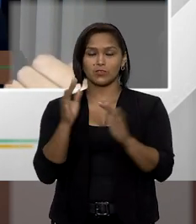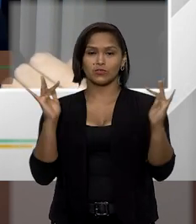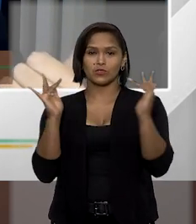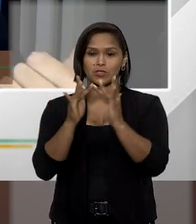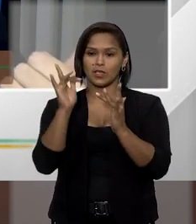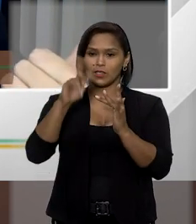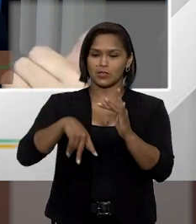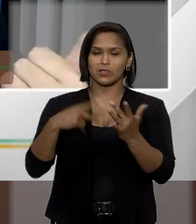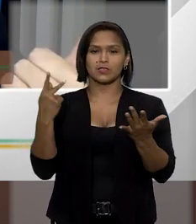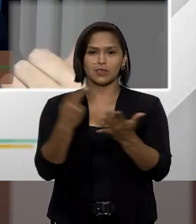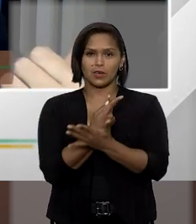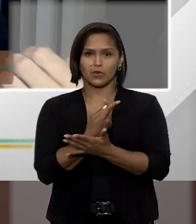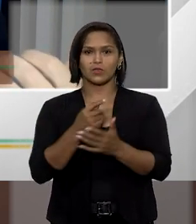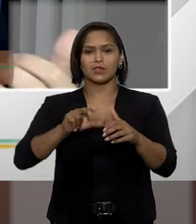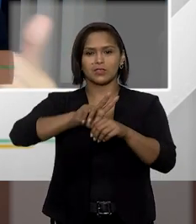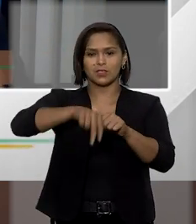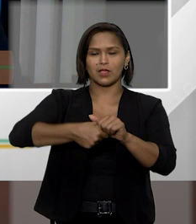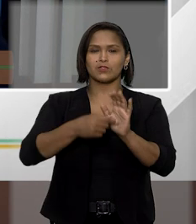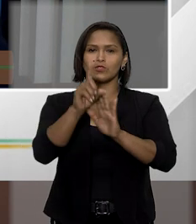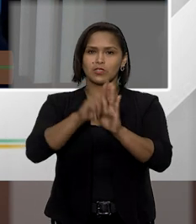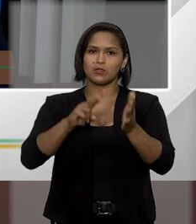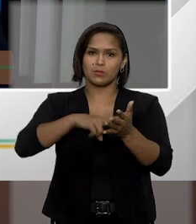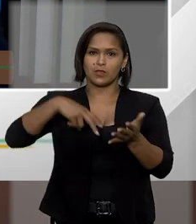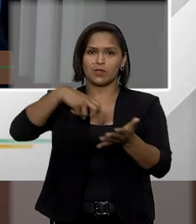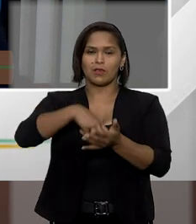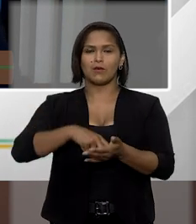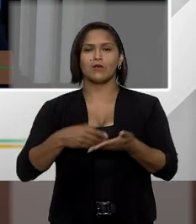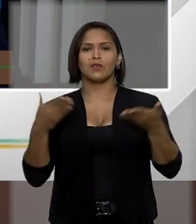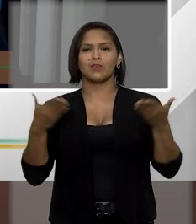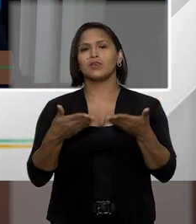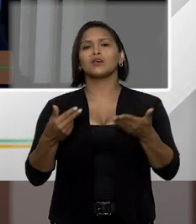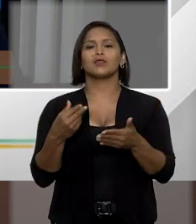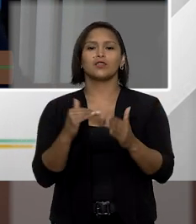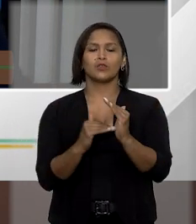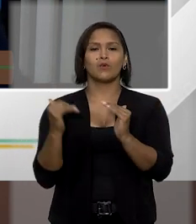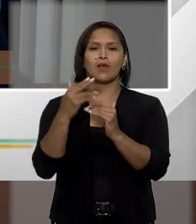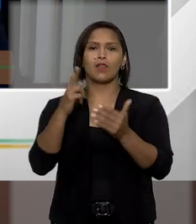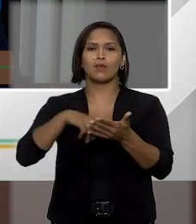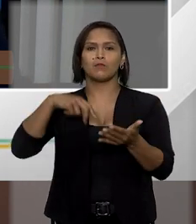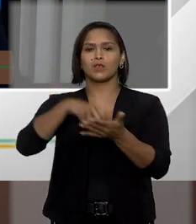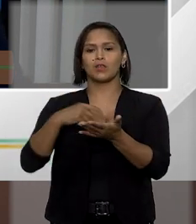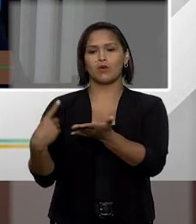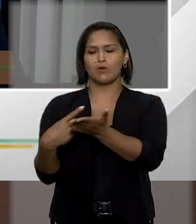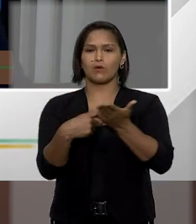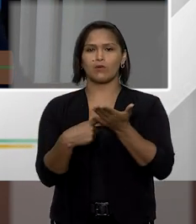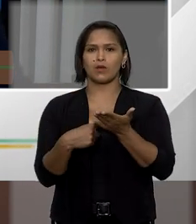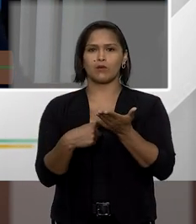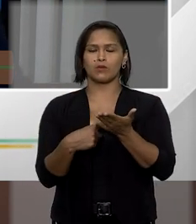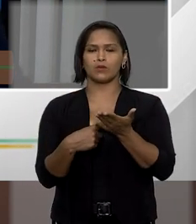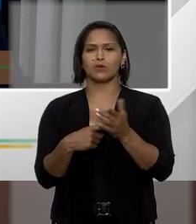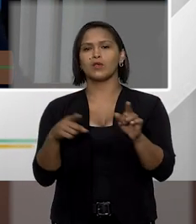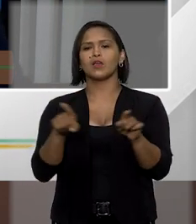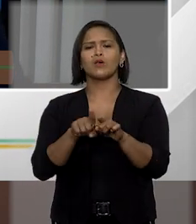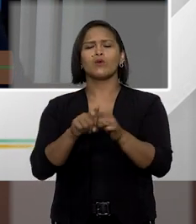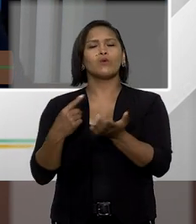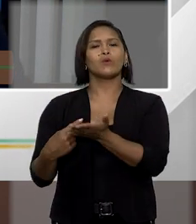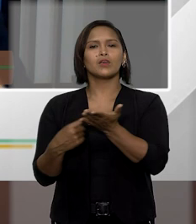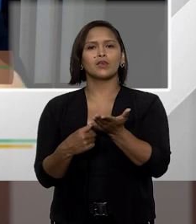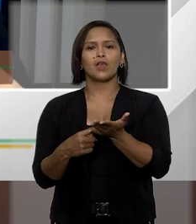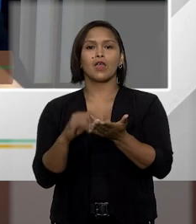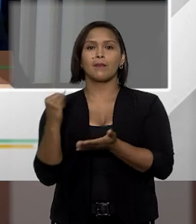acontece com a colaboração premiada lá no direito penal e aqui no direito extrapenal com o acordo de leniência. O acordo de leniência, pessoal,